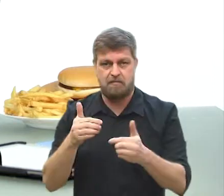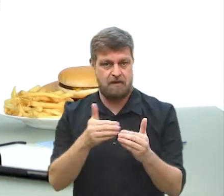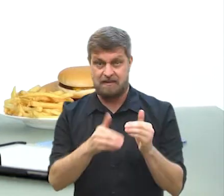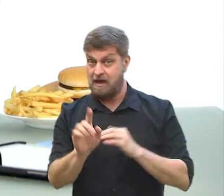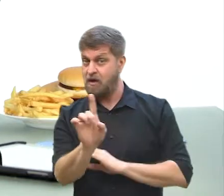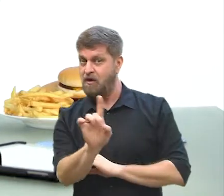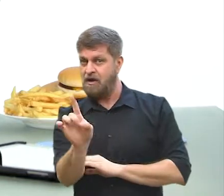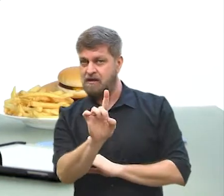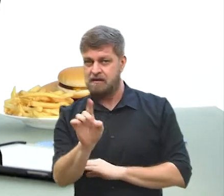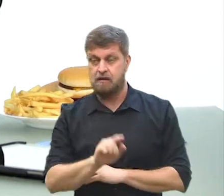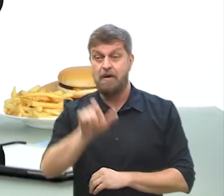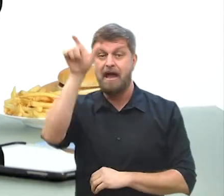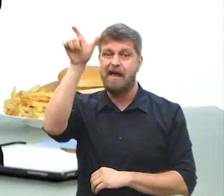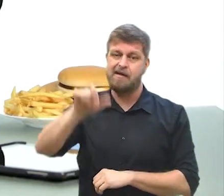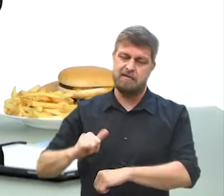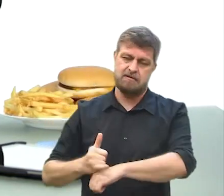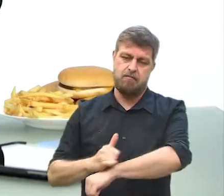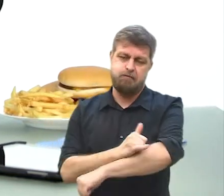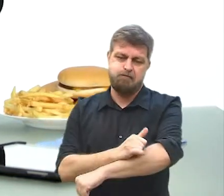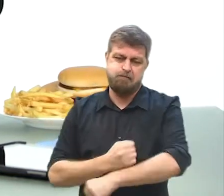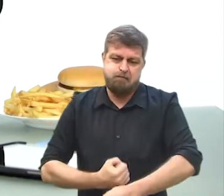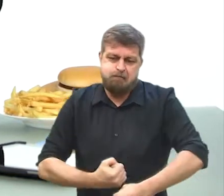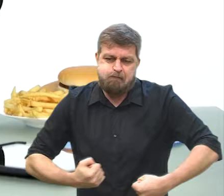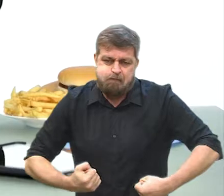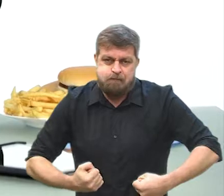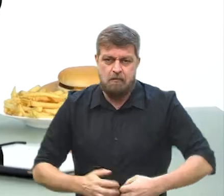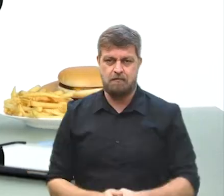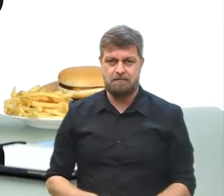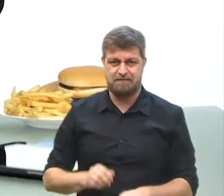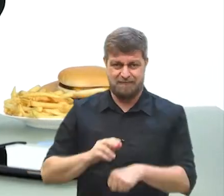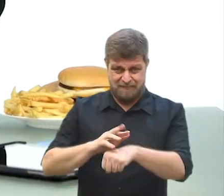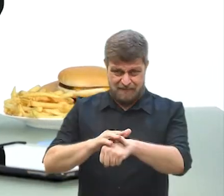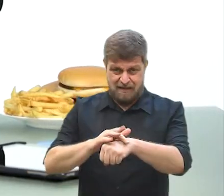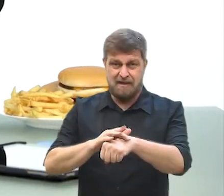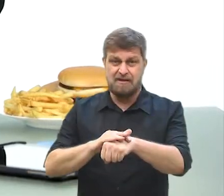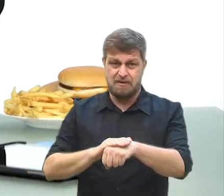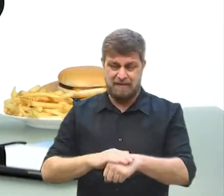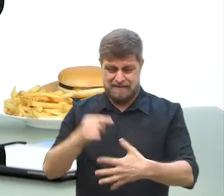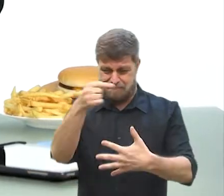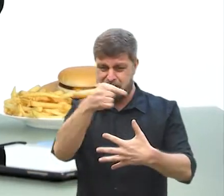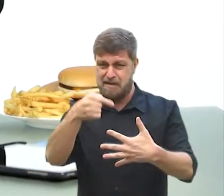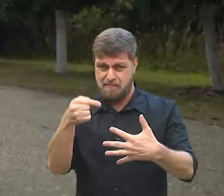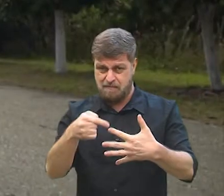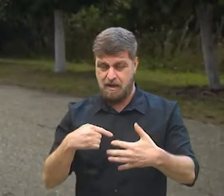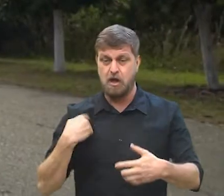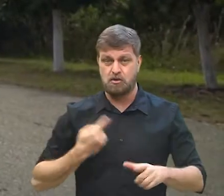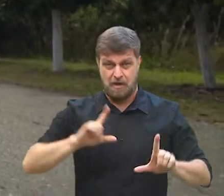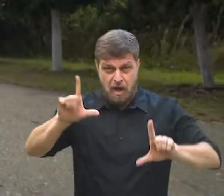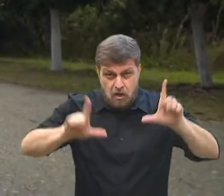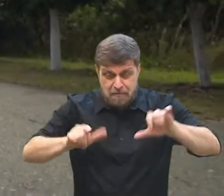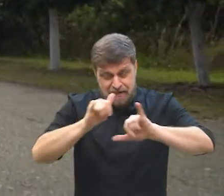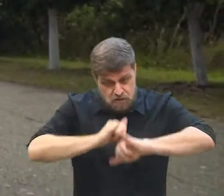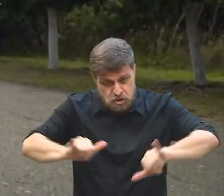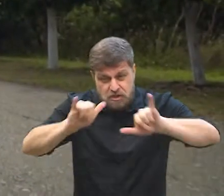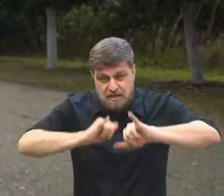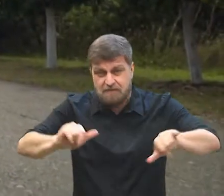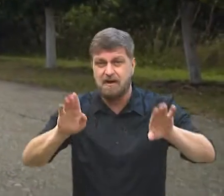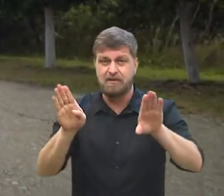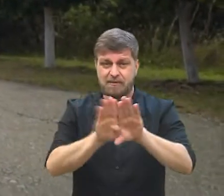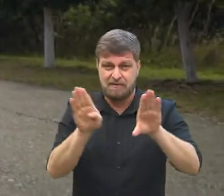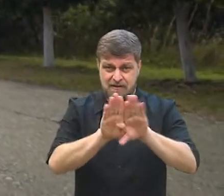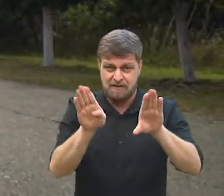é ser obeso, lamentavelmente. Traz outras doenças também, inclusive aqui no nosso programa a gente já falou bastante sobre